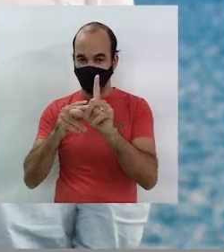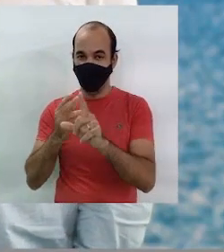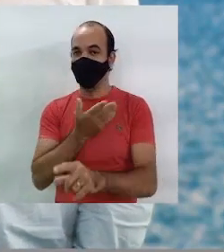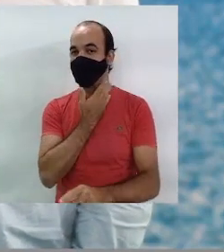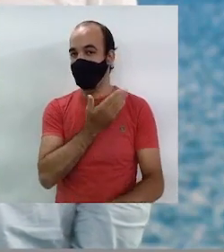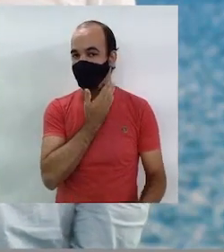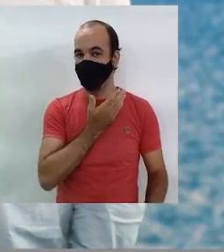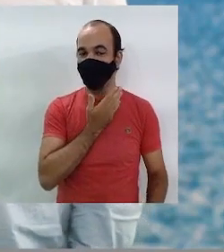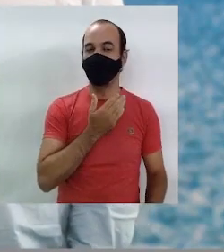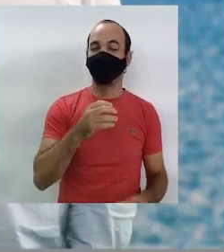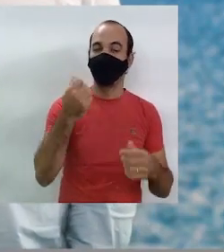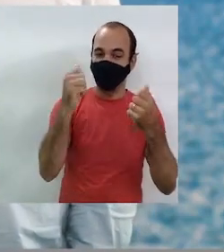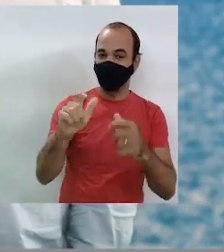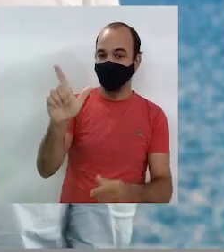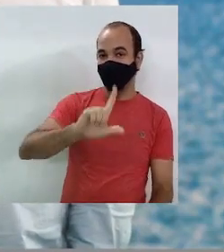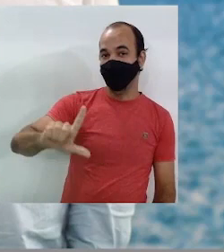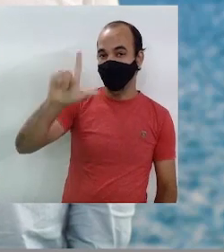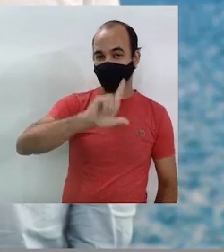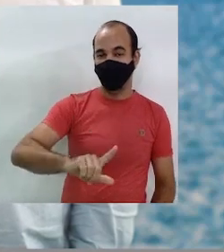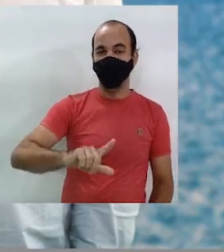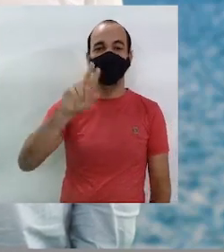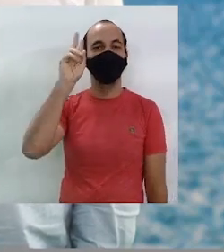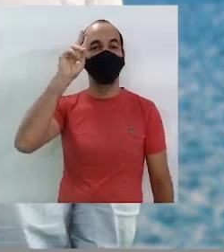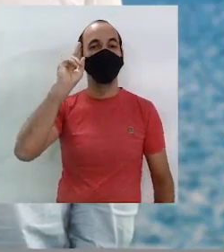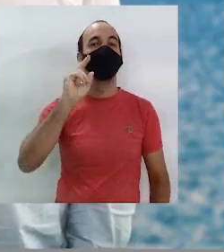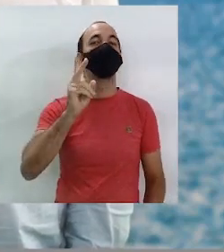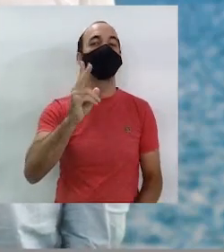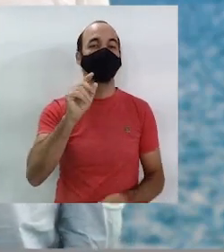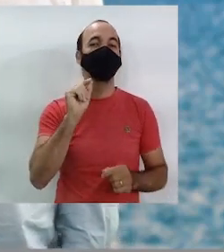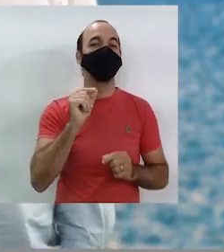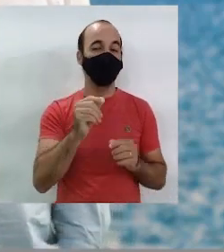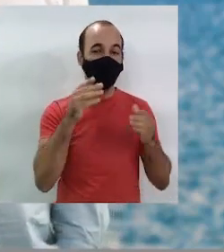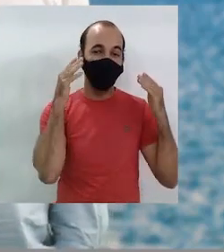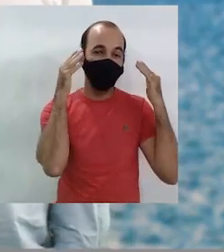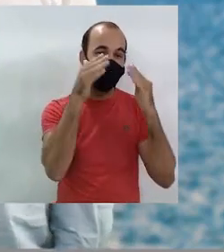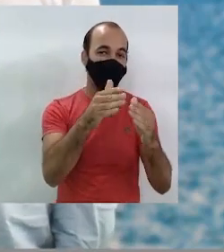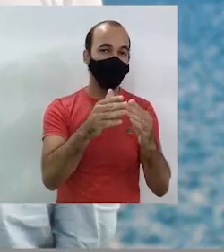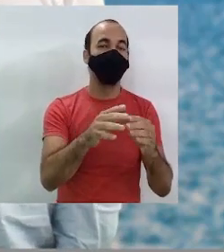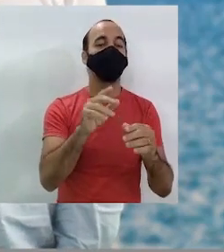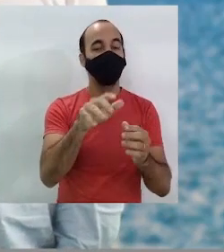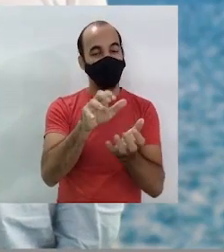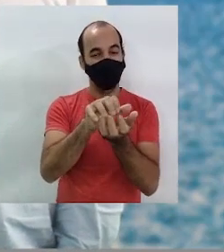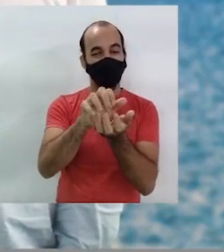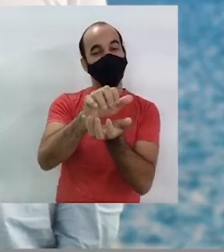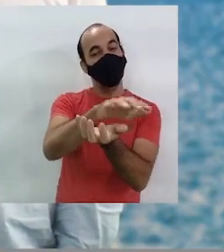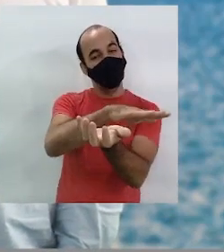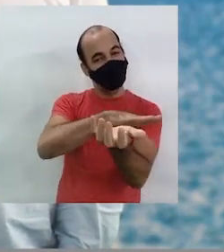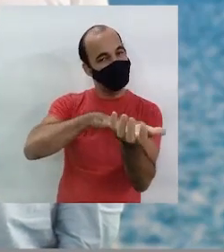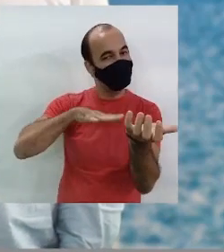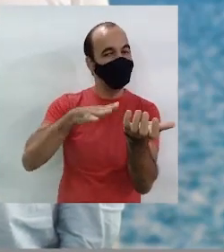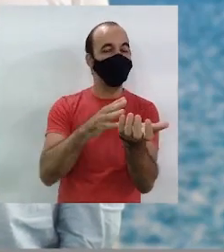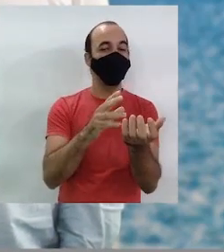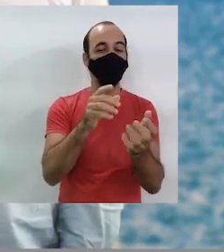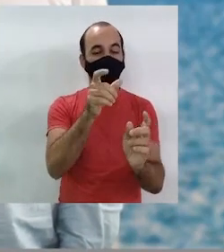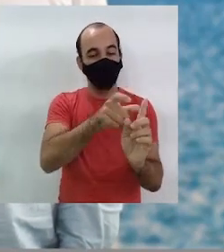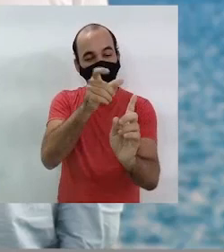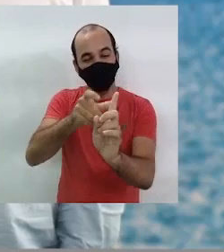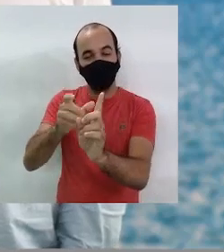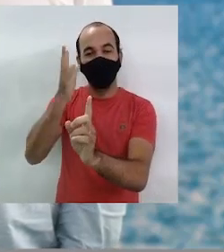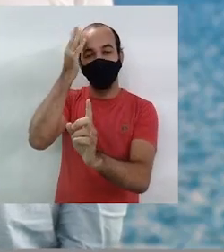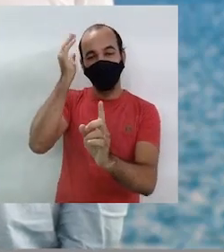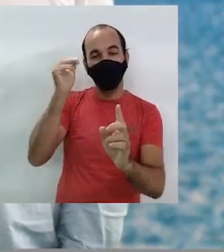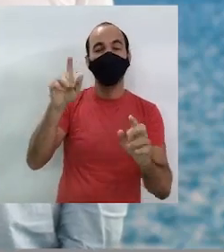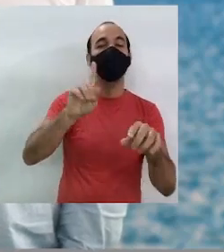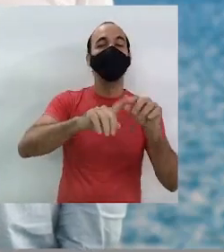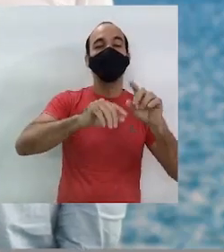Artístico Literário. Lembrando sempre que a nossa série busca o quê? Valorizar as raízes nossas, os bens materiais